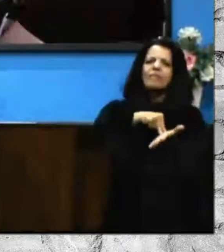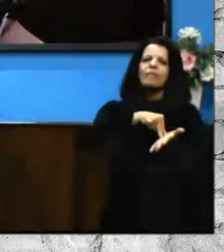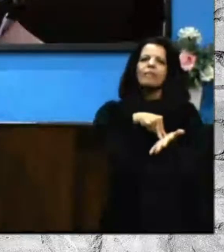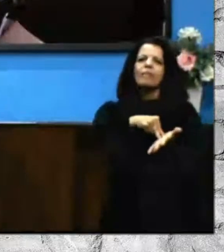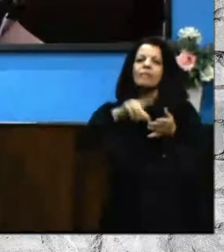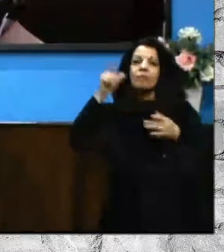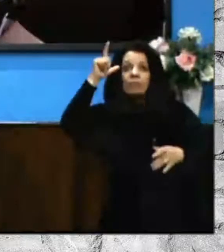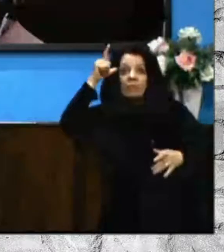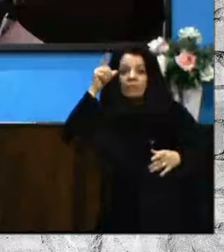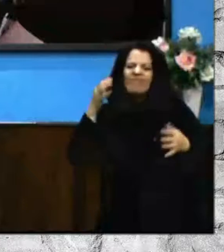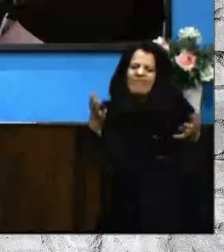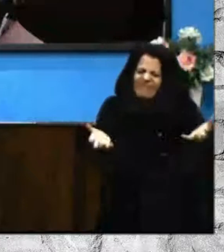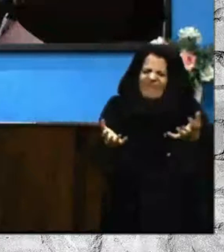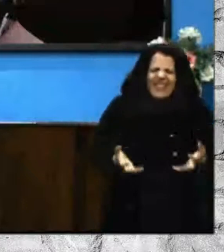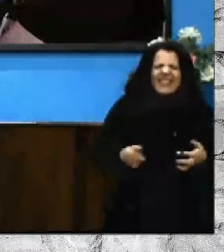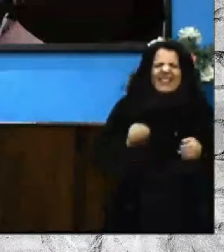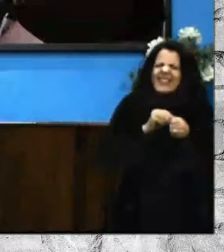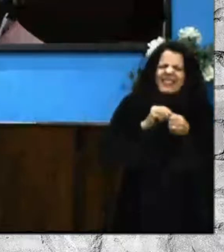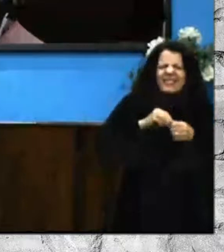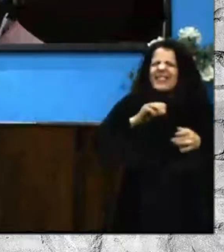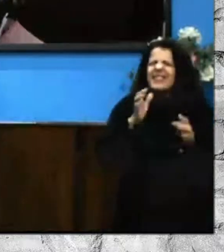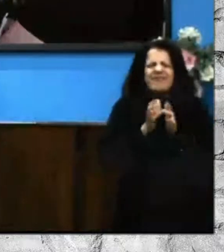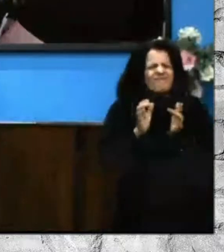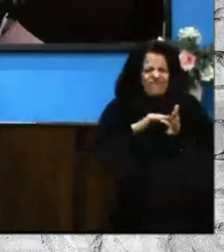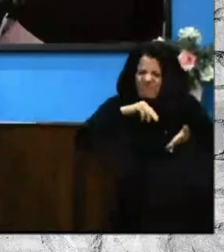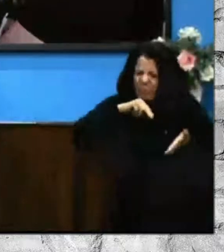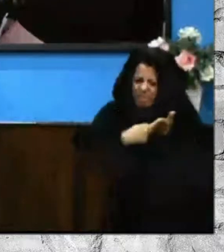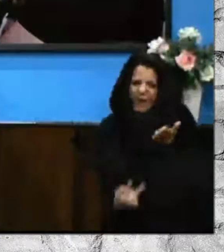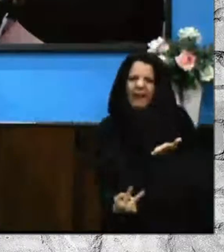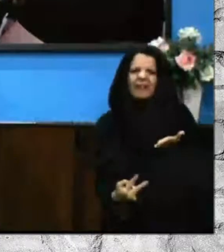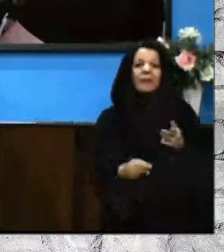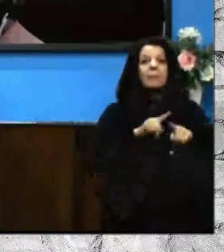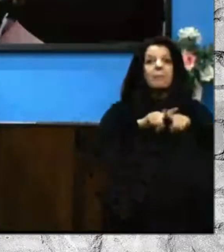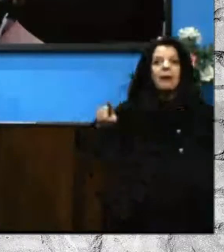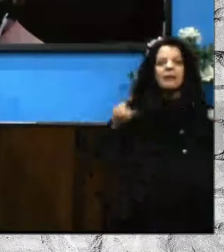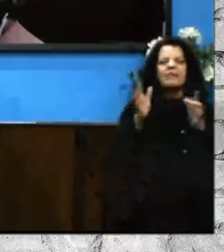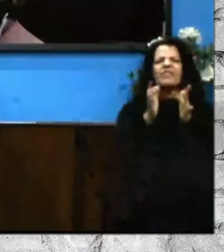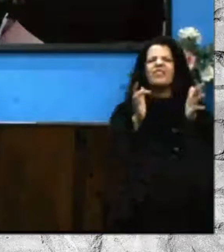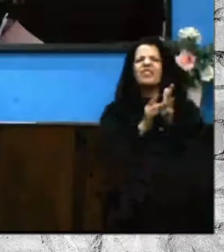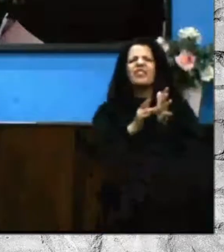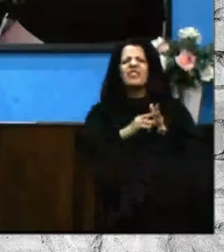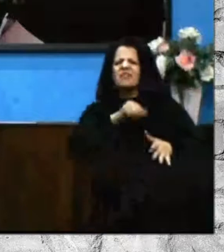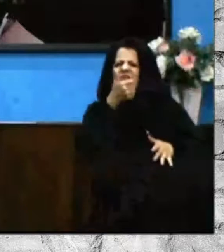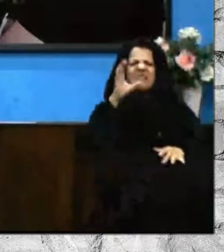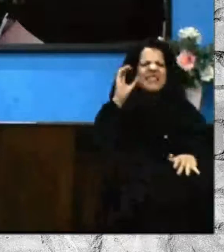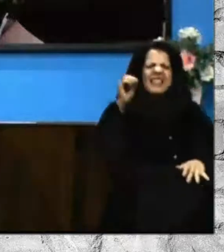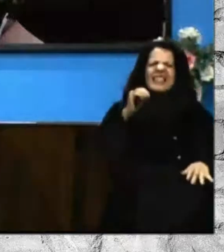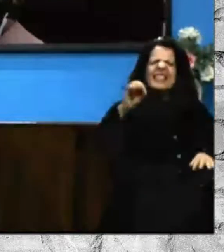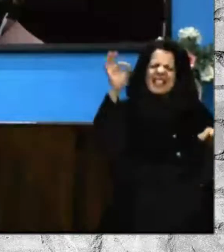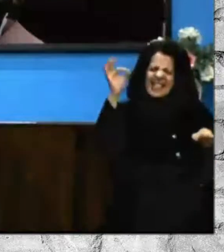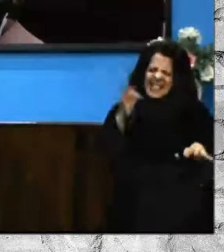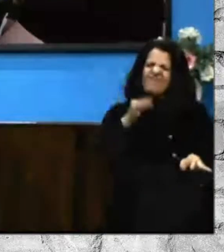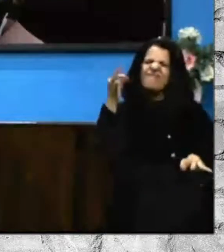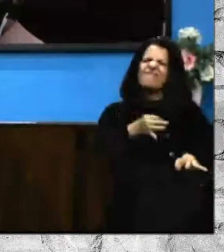O diabo queria reprovar Jesus nessa ocasião, mas o que aconteceu foi que Jesus tirou nota 10 na prova. 10,